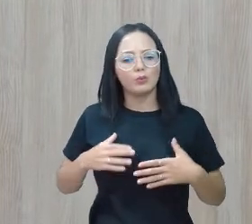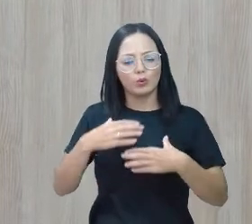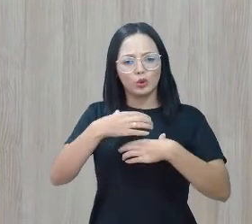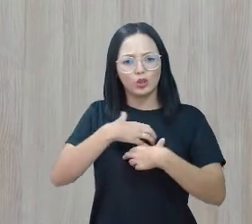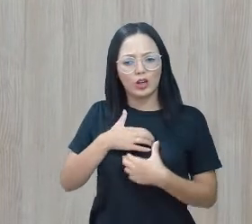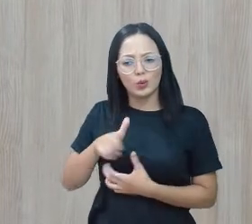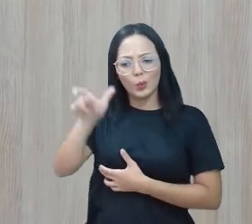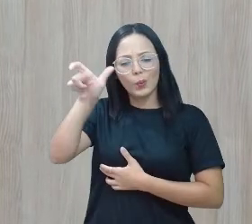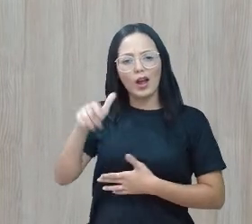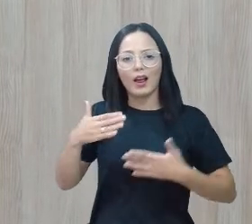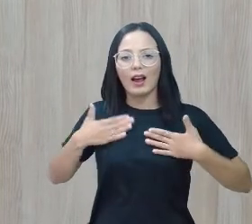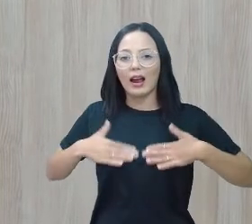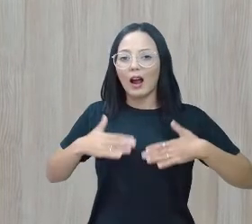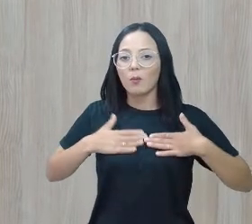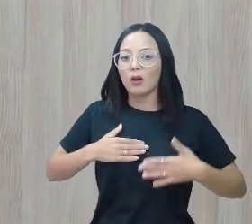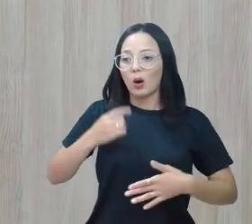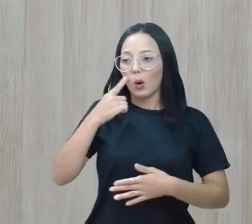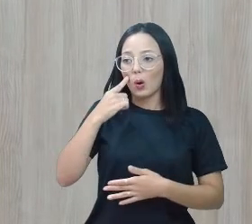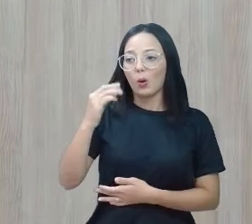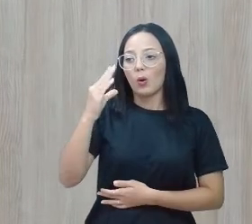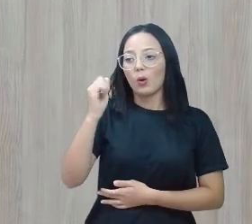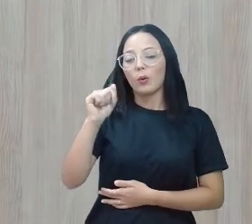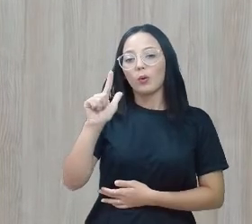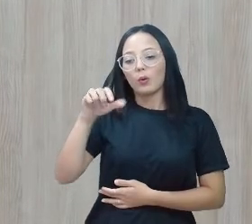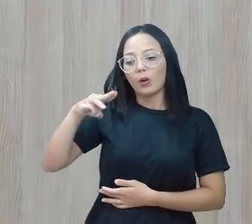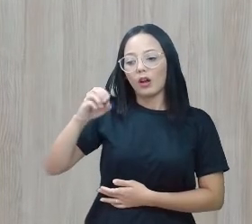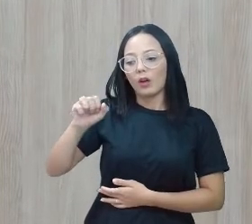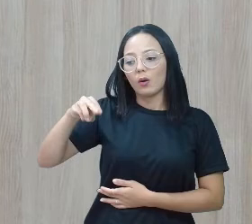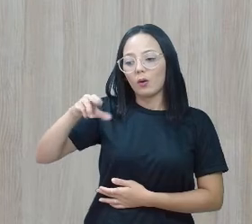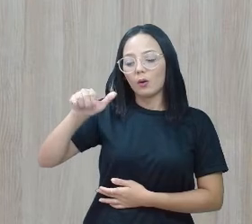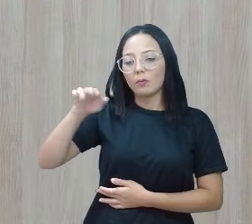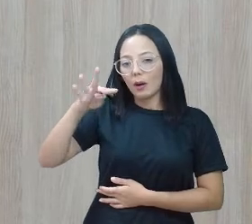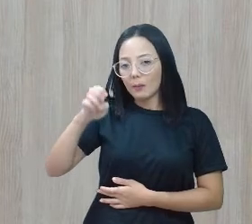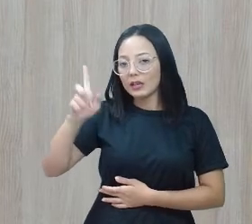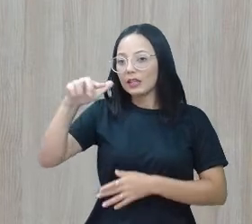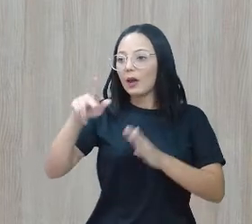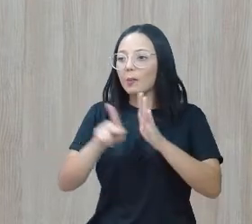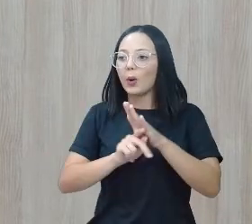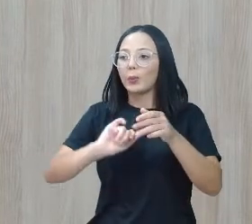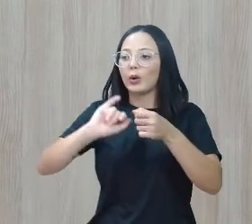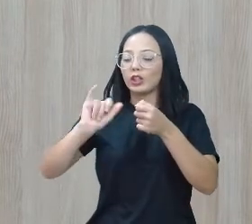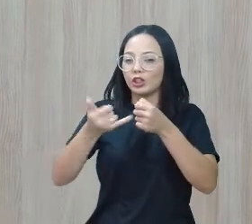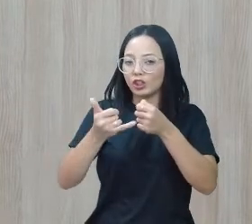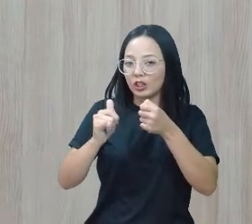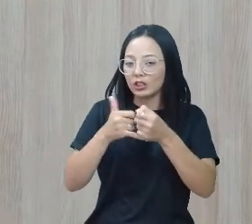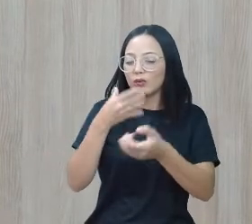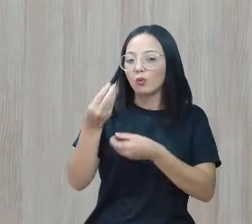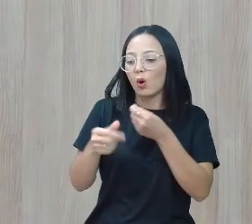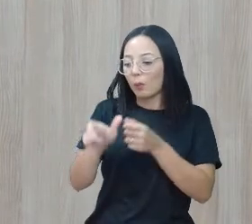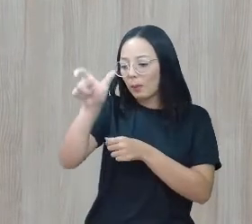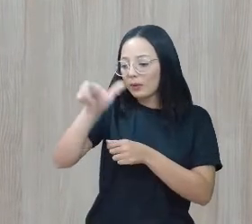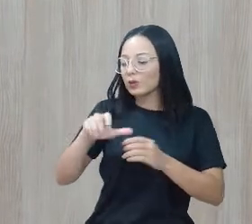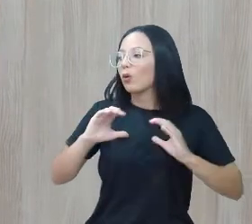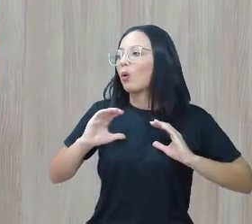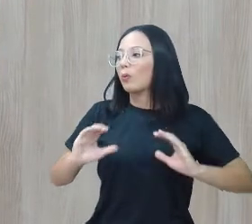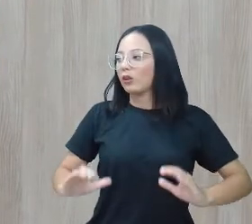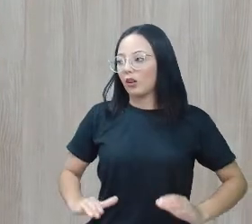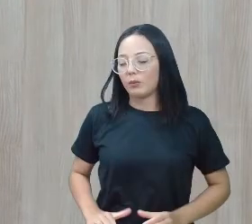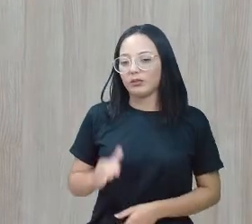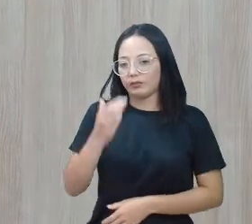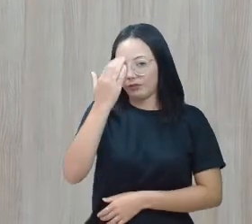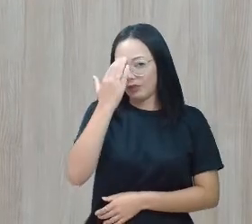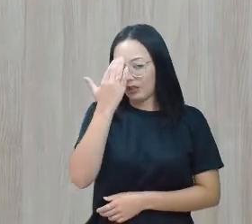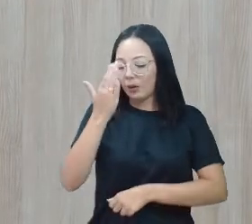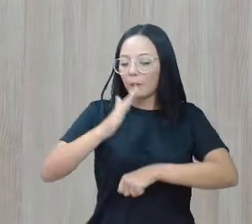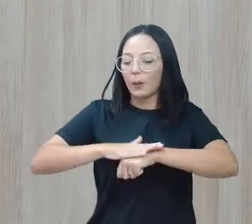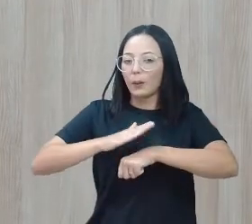aí calmamente não se torna o quê? Um adjetivo de modo, não é? Como é que a pessoa se comportou dentro de